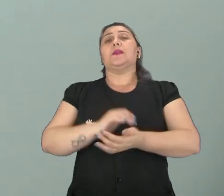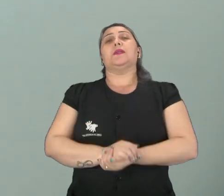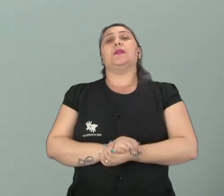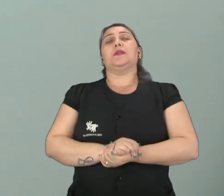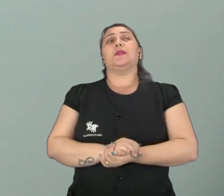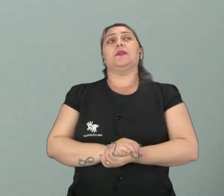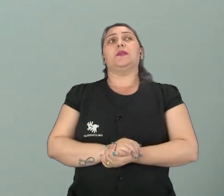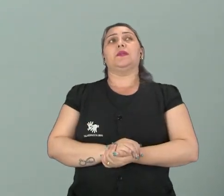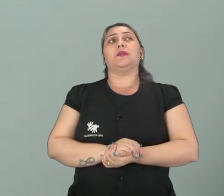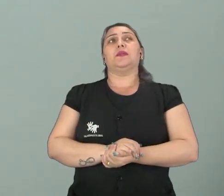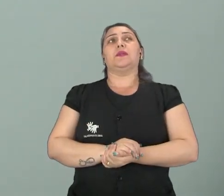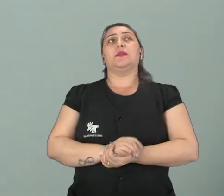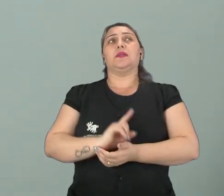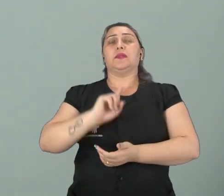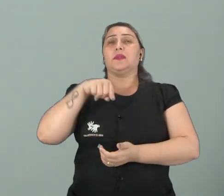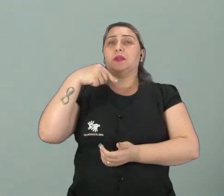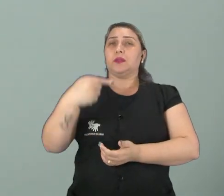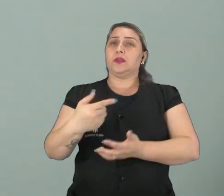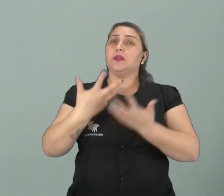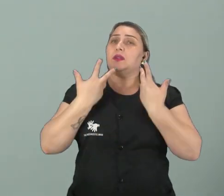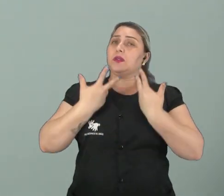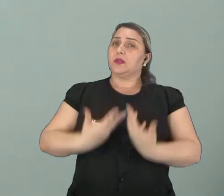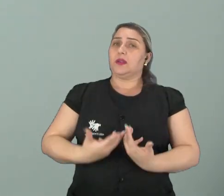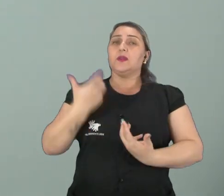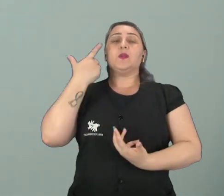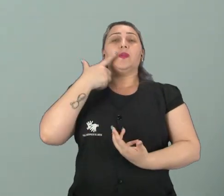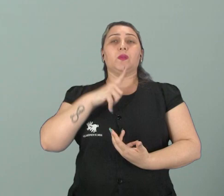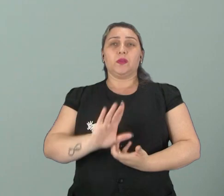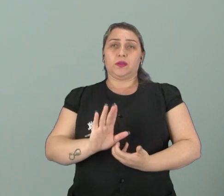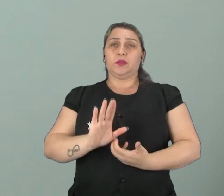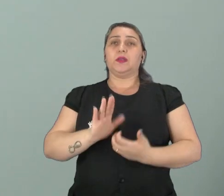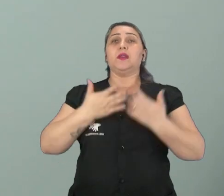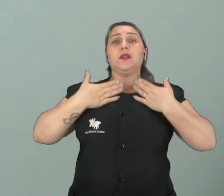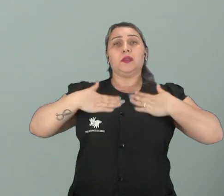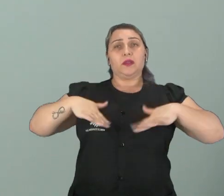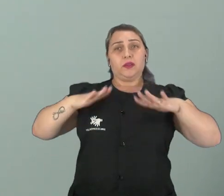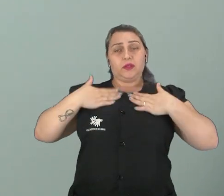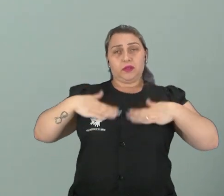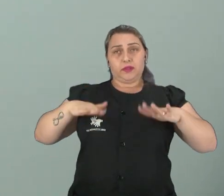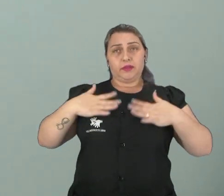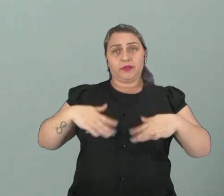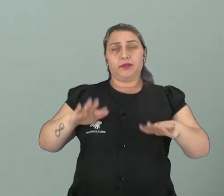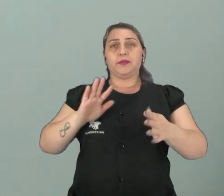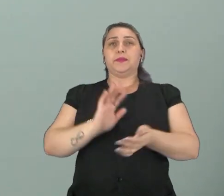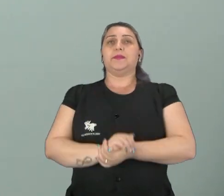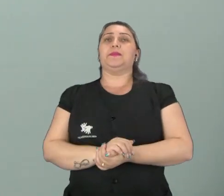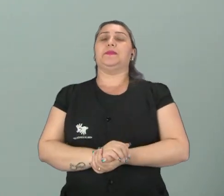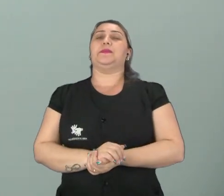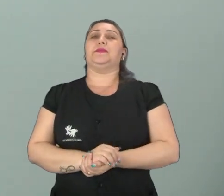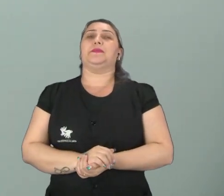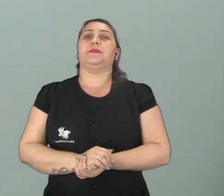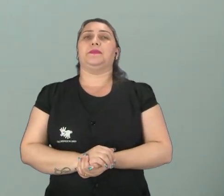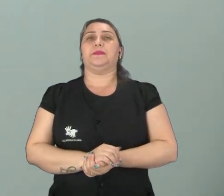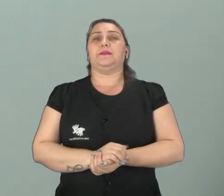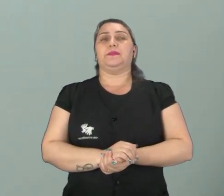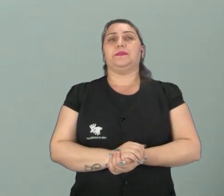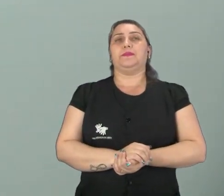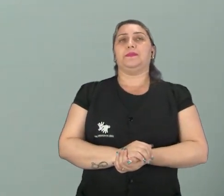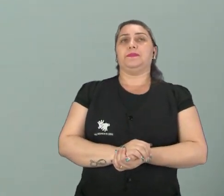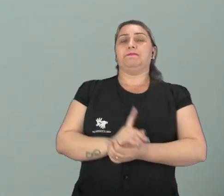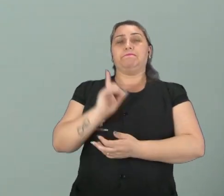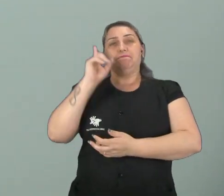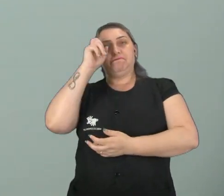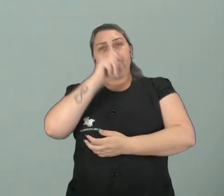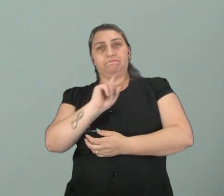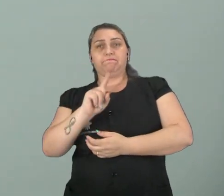para depois, quando está muito cansado, conseguir relaxar. Então, vai gerar uma série de consequências que não são nada fáceis, né,